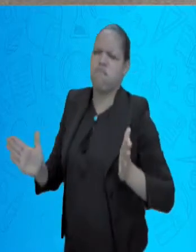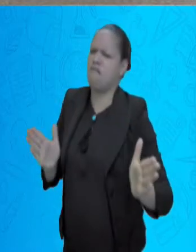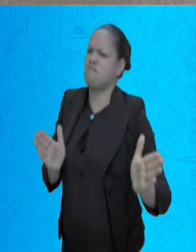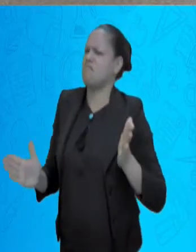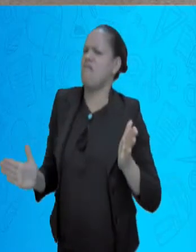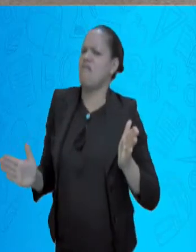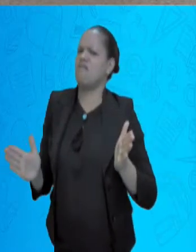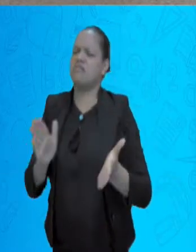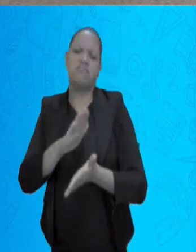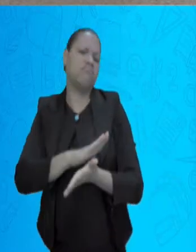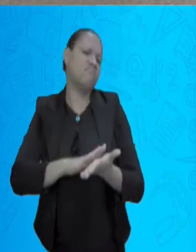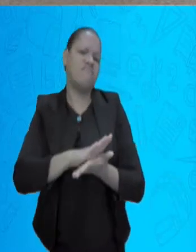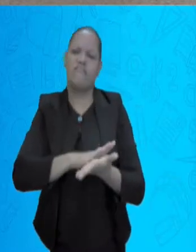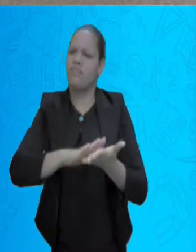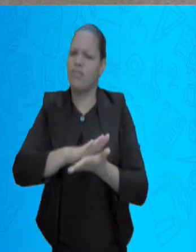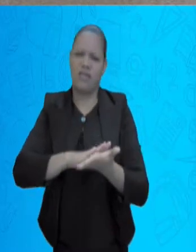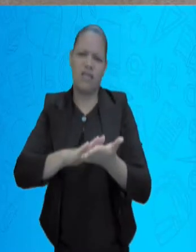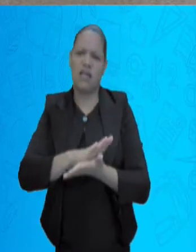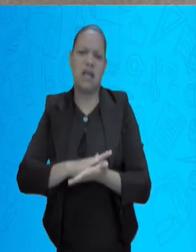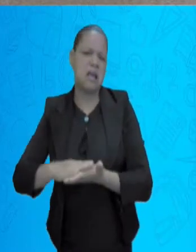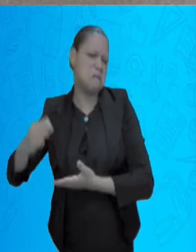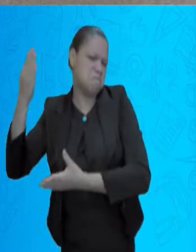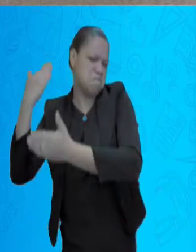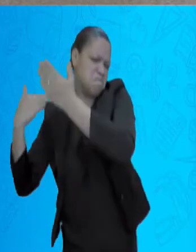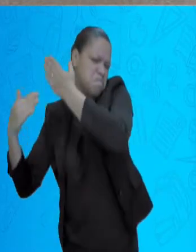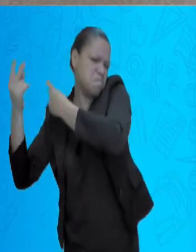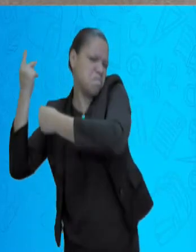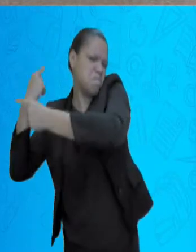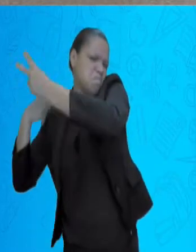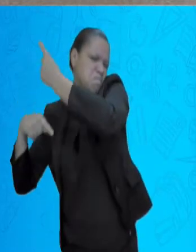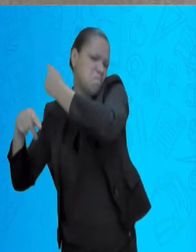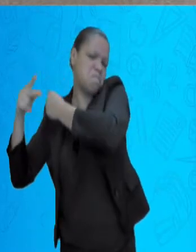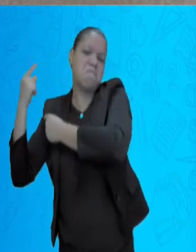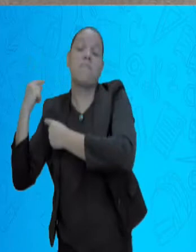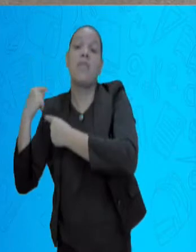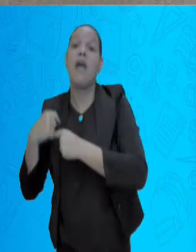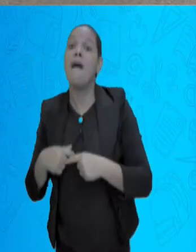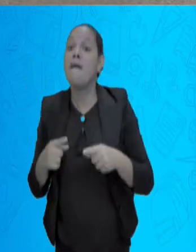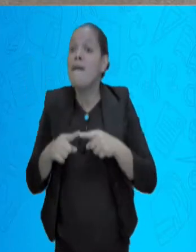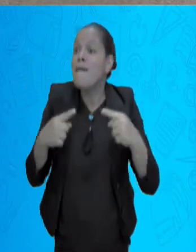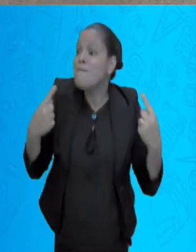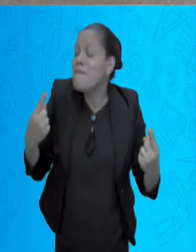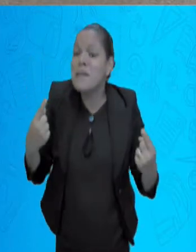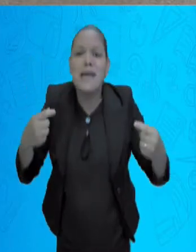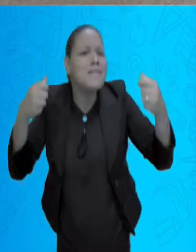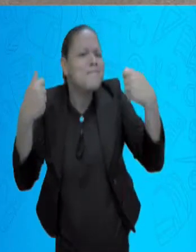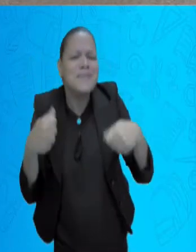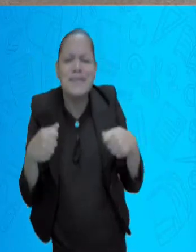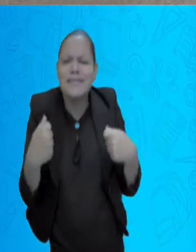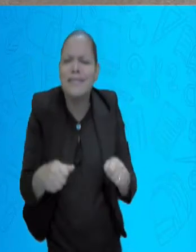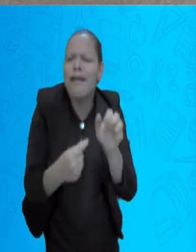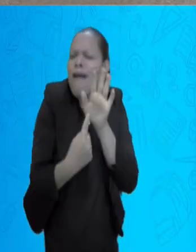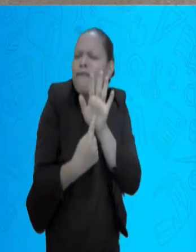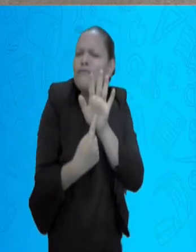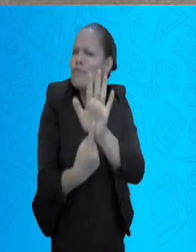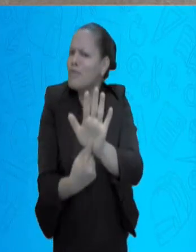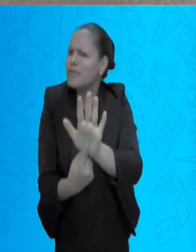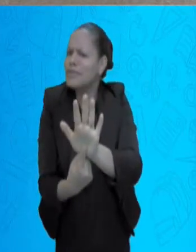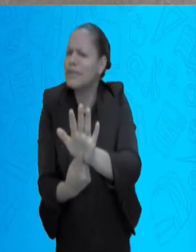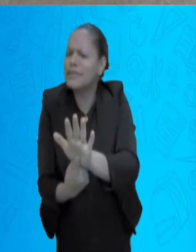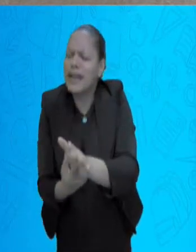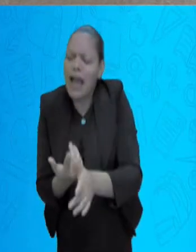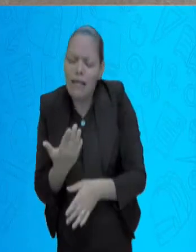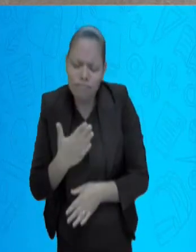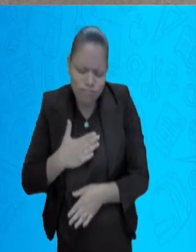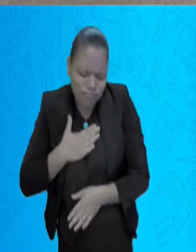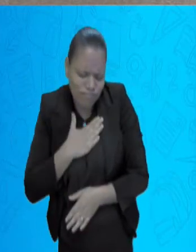tempo tão antigo, eles já tinham a necessidade de expressar seus sentimentos através da música.